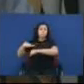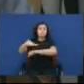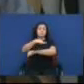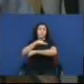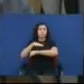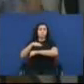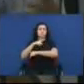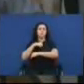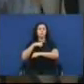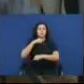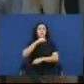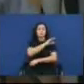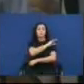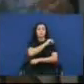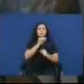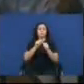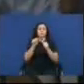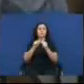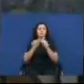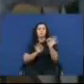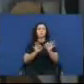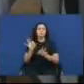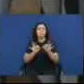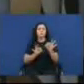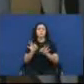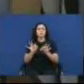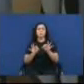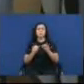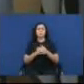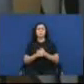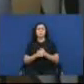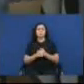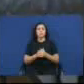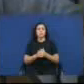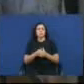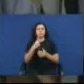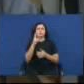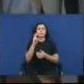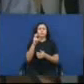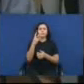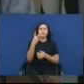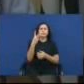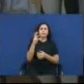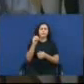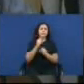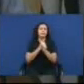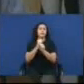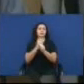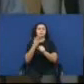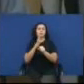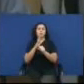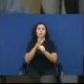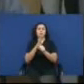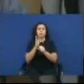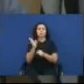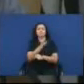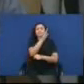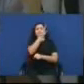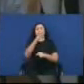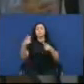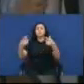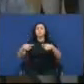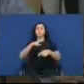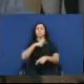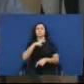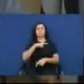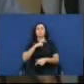Tatu, o prefeito da época, isso, Jurandir Paixão, 25, 30 anos atrás, ele desapropriou uma área particular e